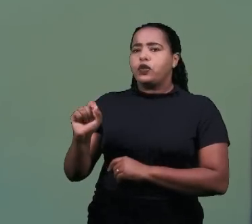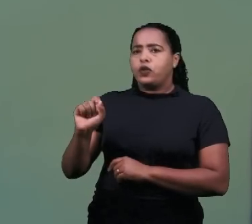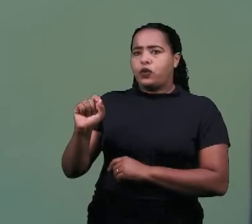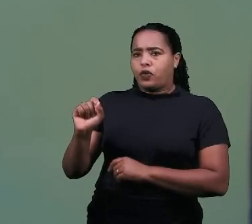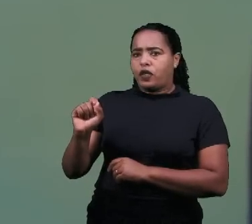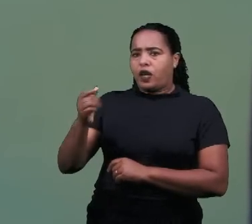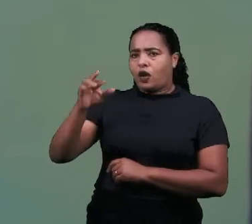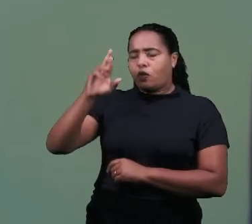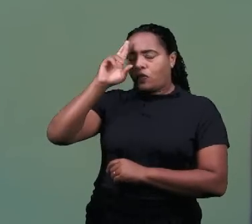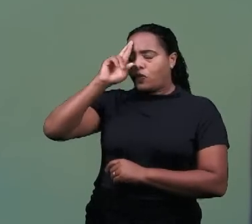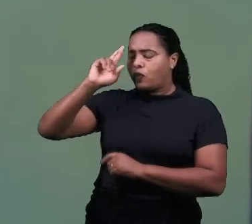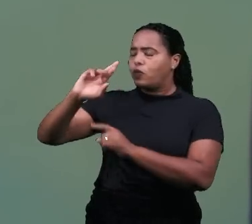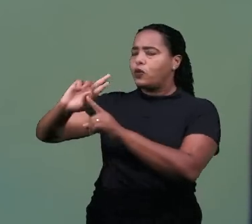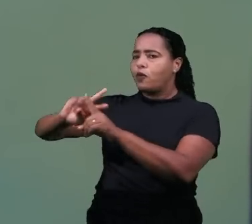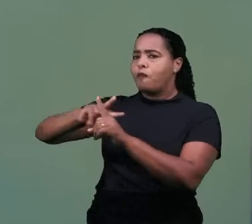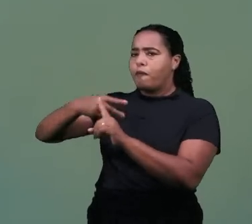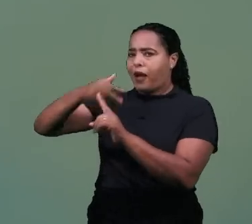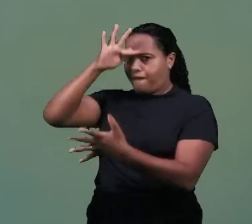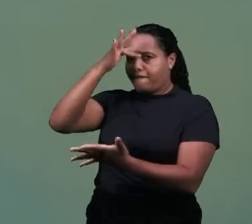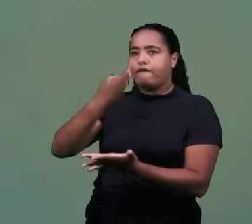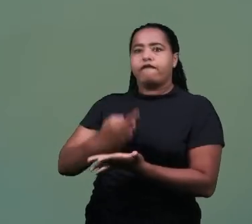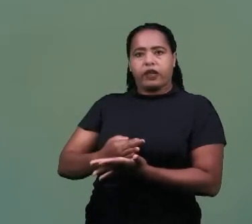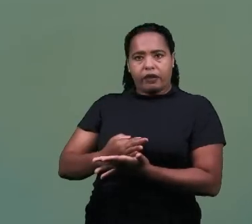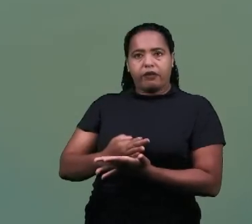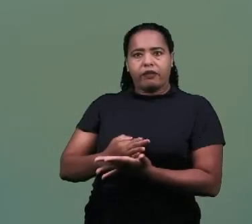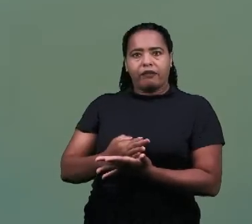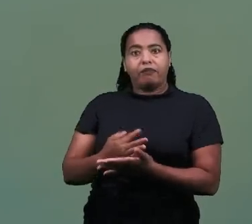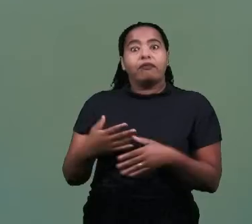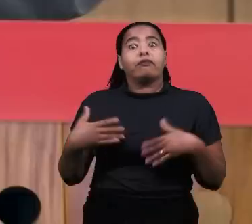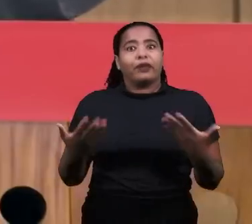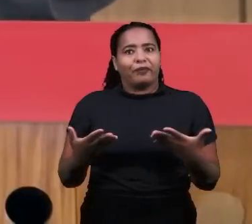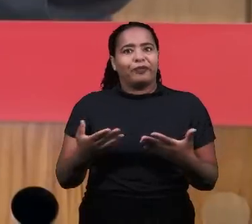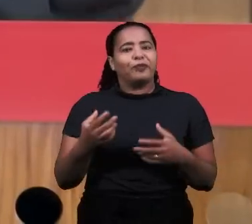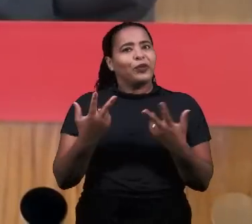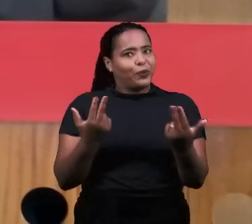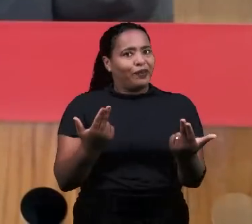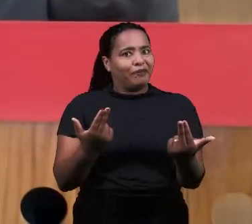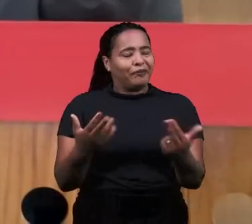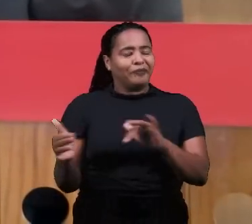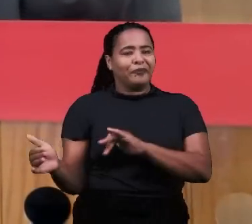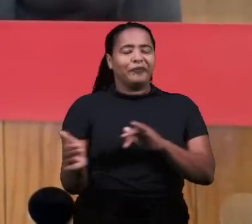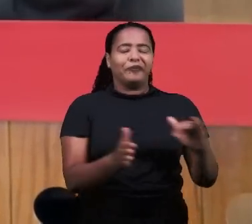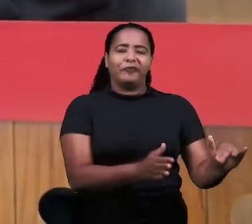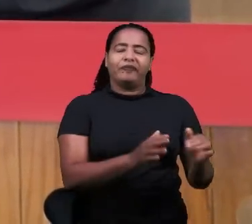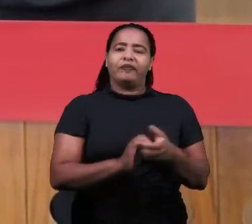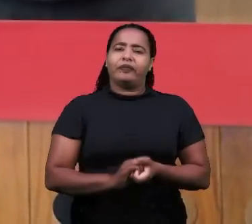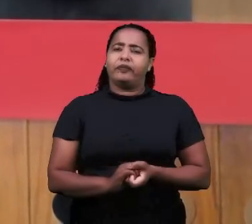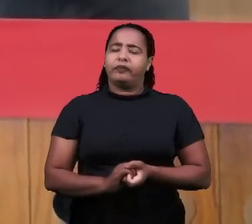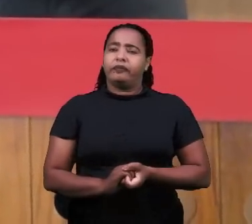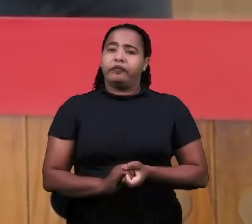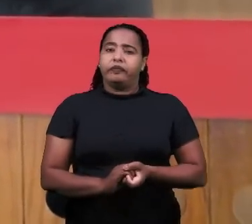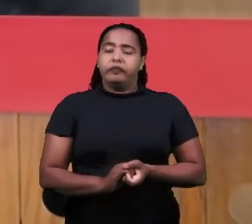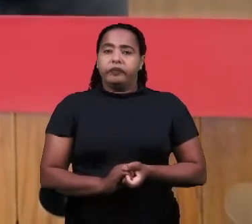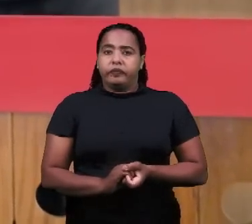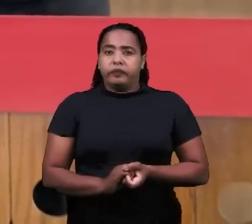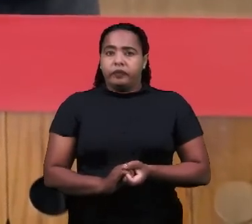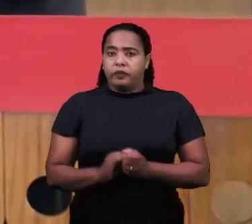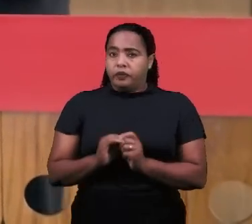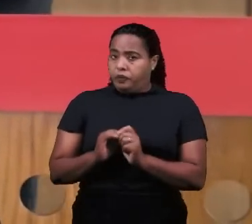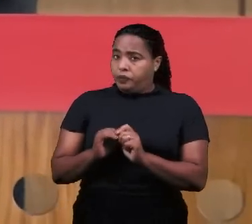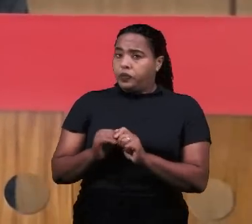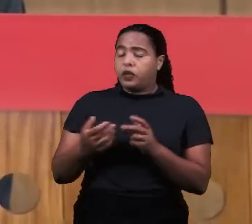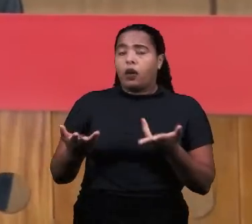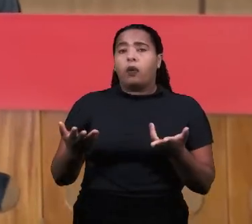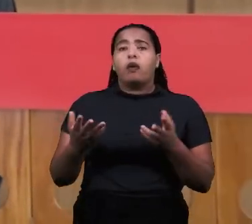Senhor, acrescenta-nos fé. Tantas vezes assim, né? Vamos. Então observem bem os irmãos aqui, a